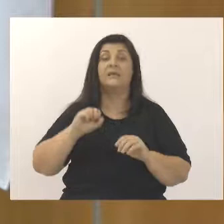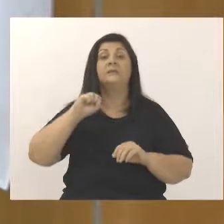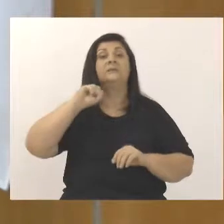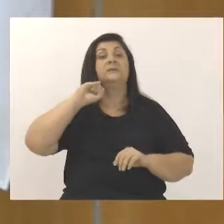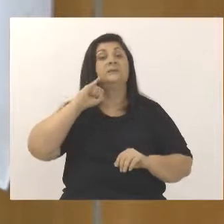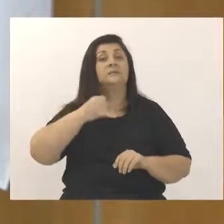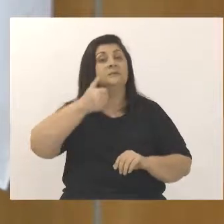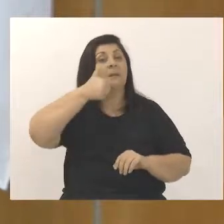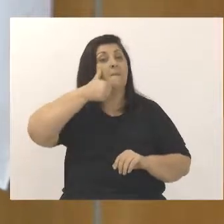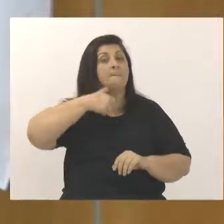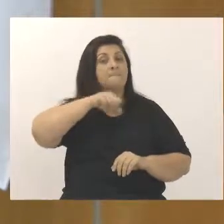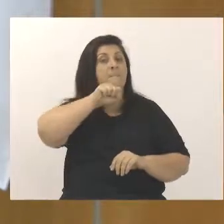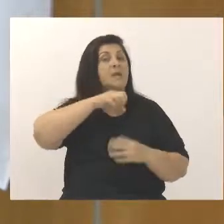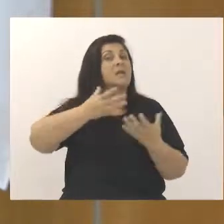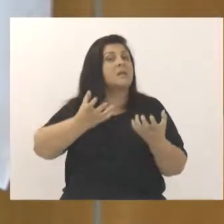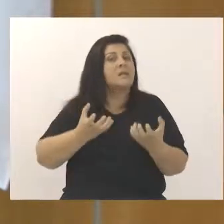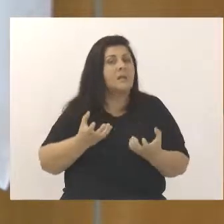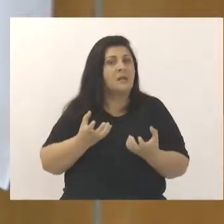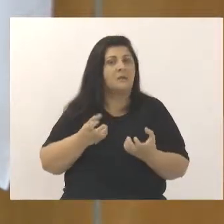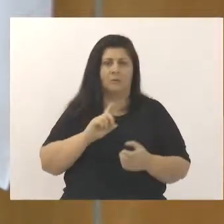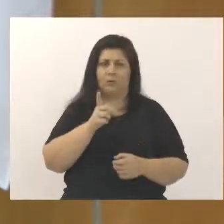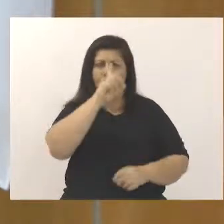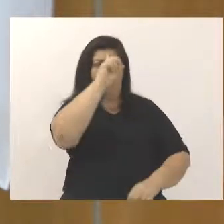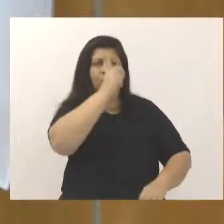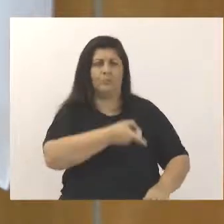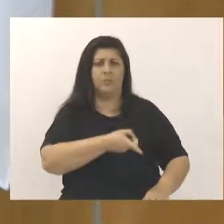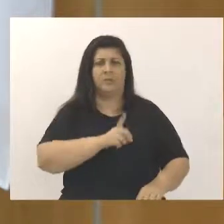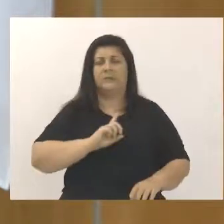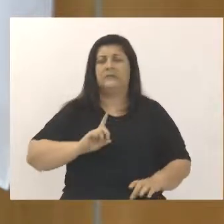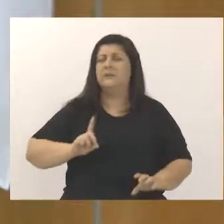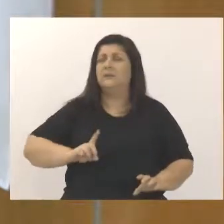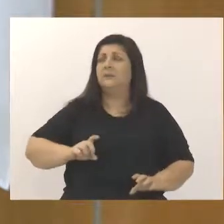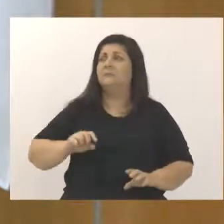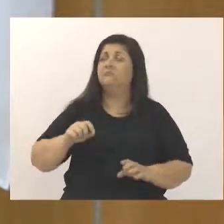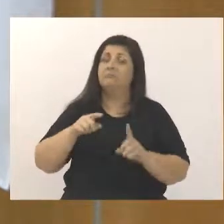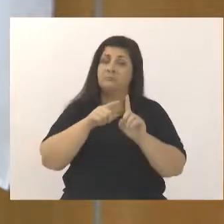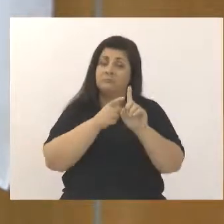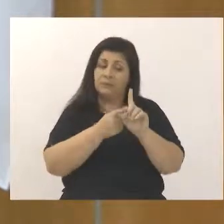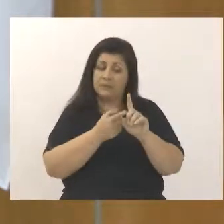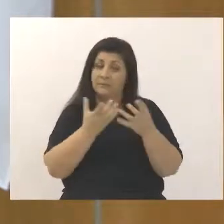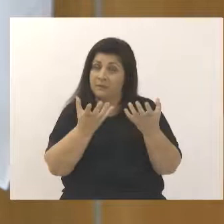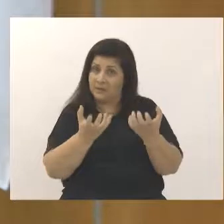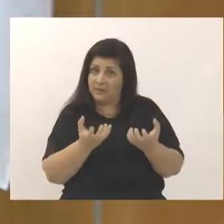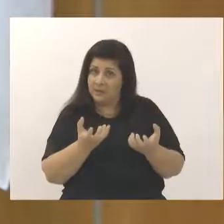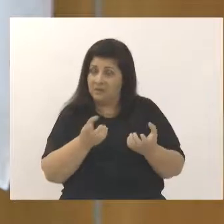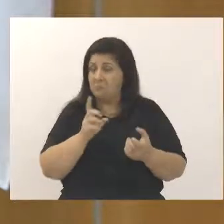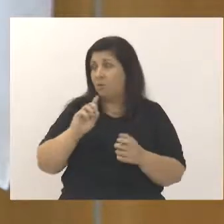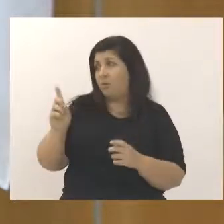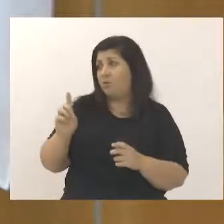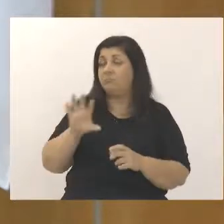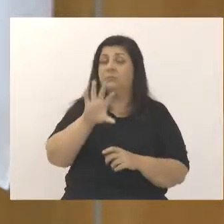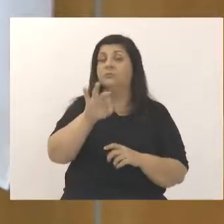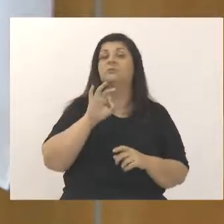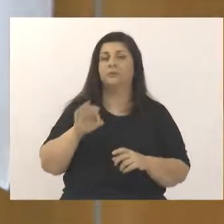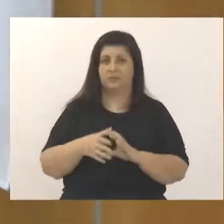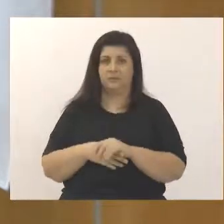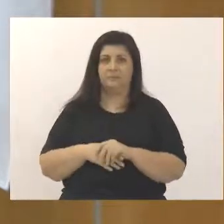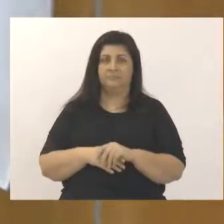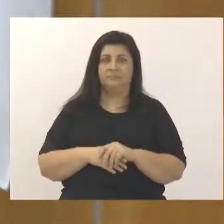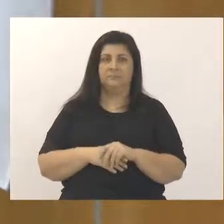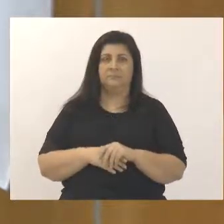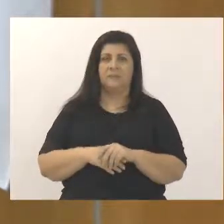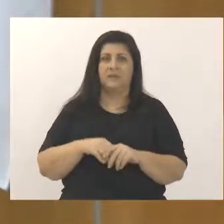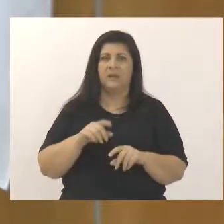quiser optar pelo trabalho da doula. Então, não é uma obrigatoriedade de todas as gestantes terem doulas, né? E não é